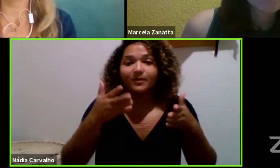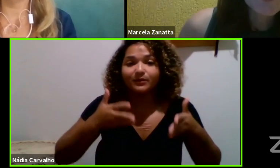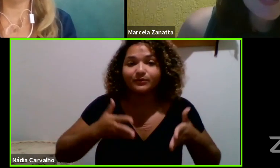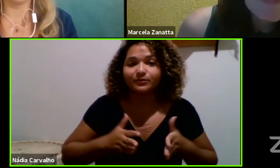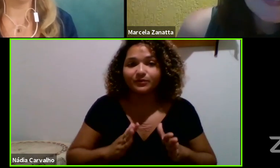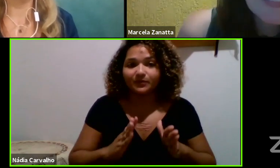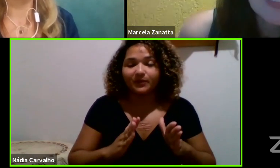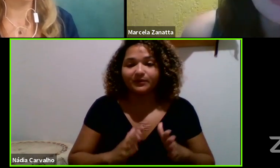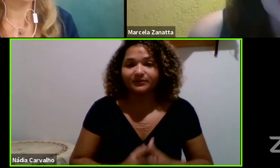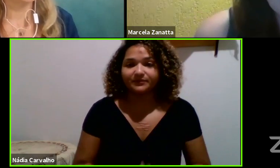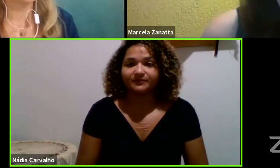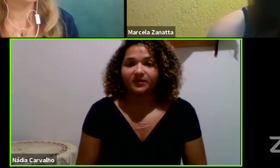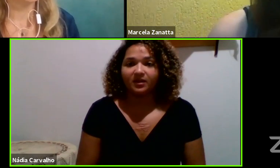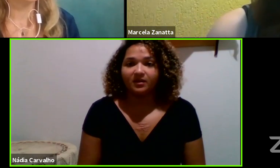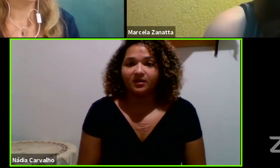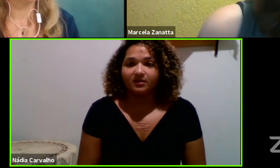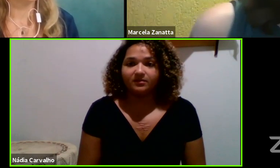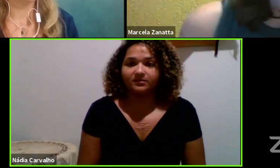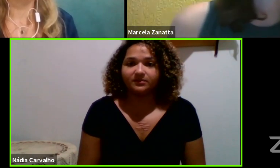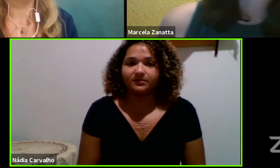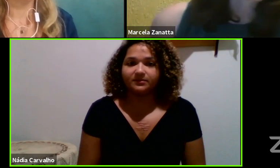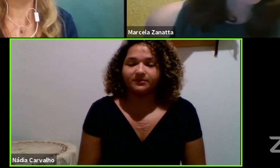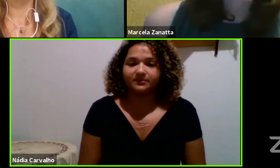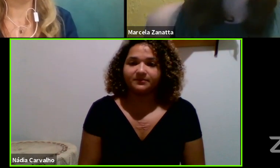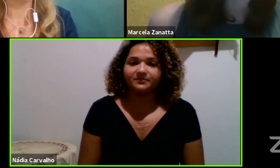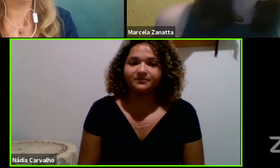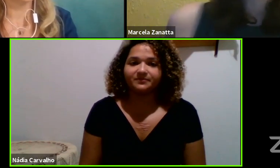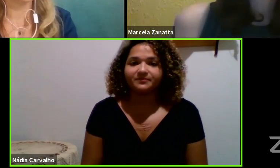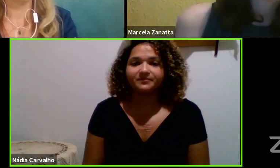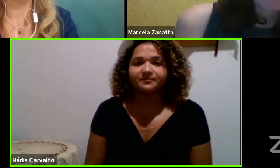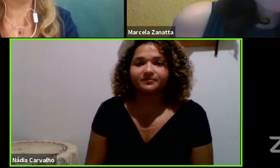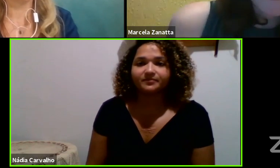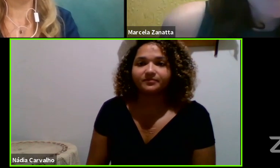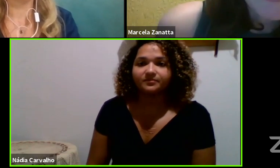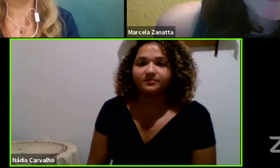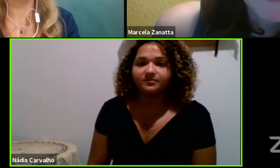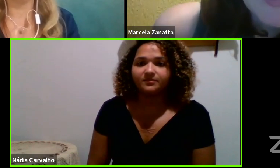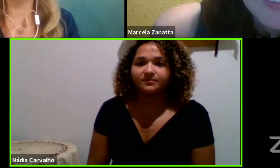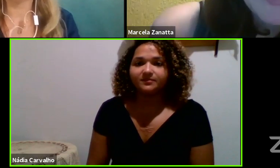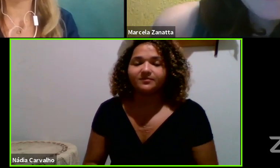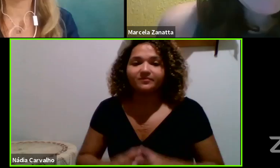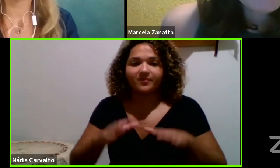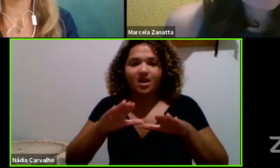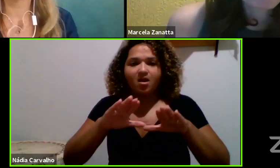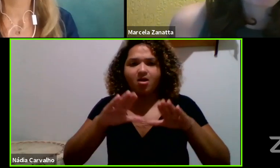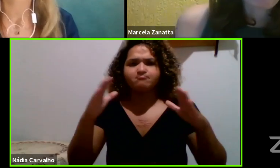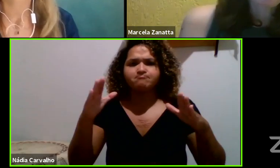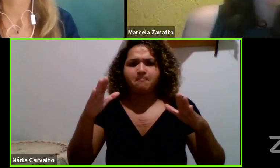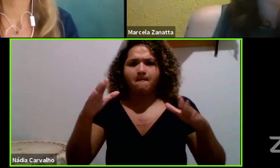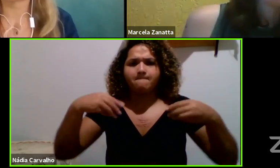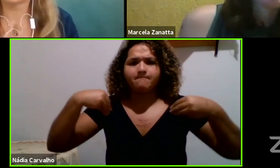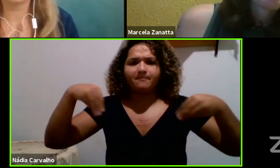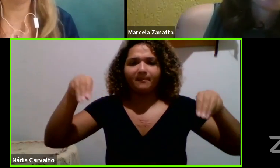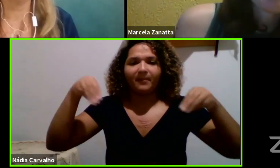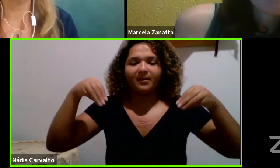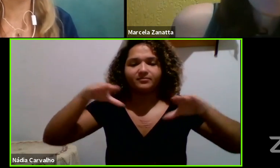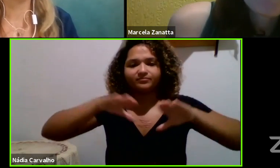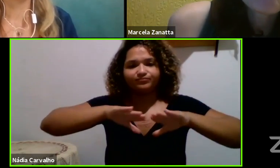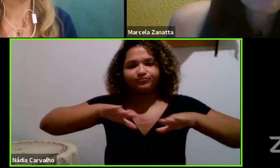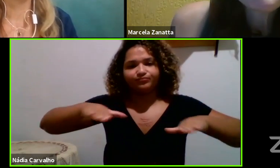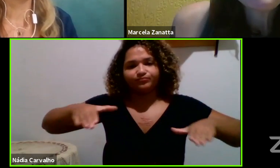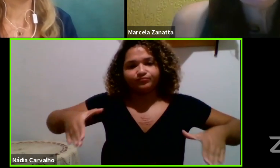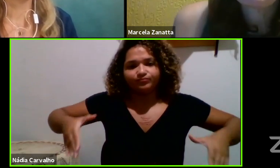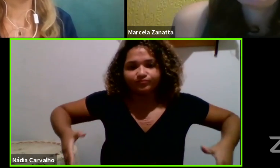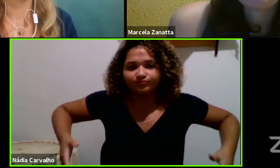Quer falar um pouquinho, Mar? Rebozo, viu? E às vezes não tem rebozo, a gente usa um lençol mesmo no hospital.